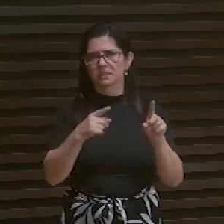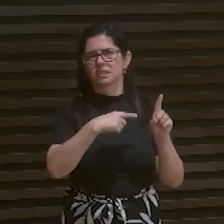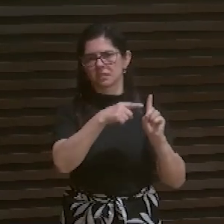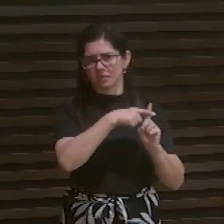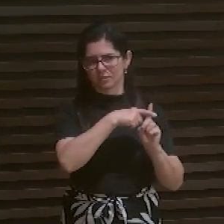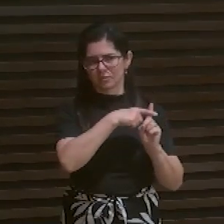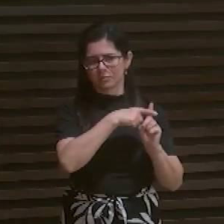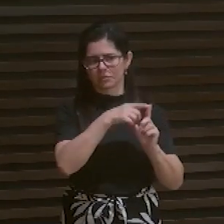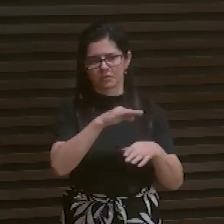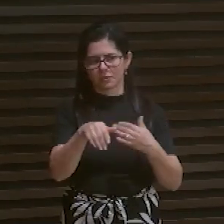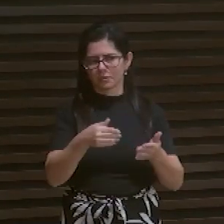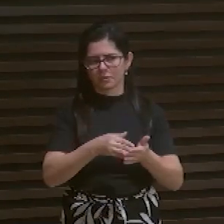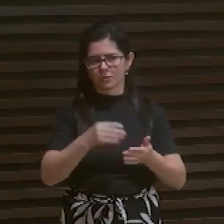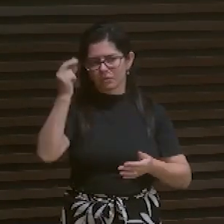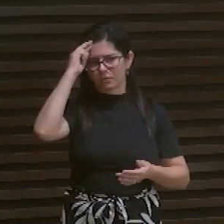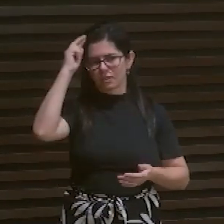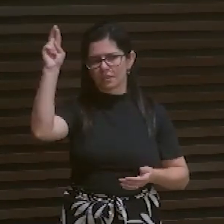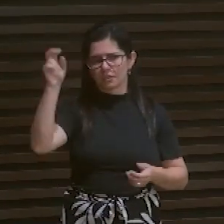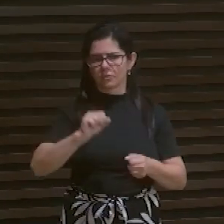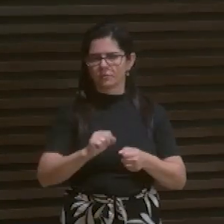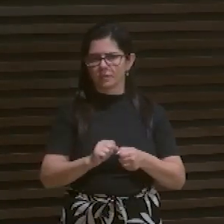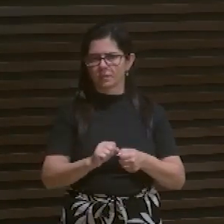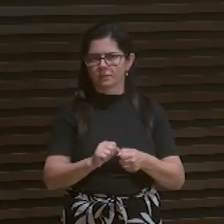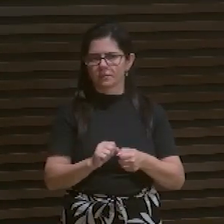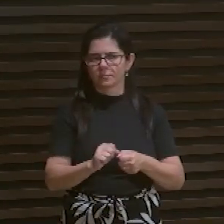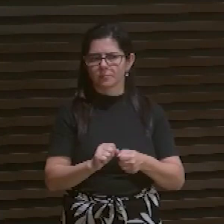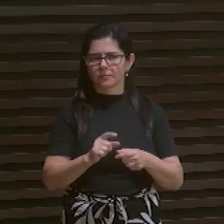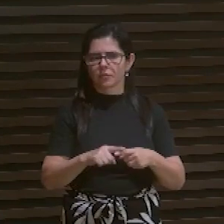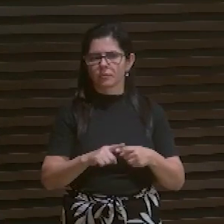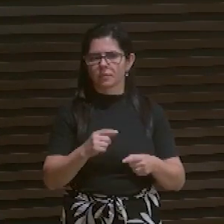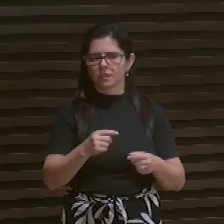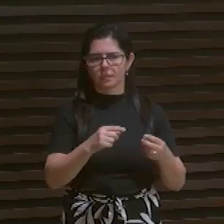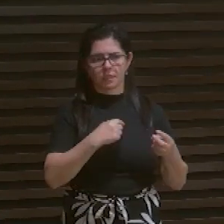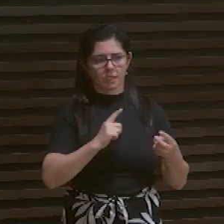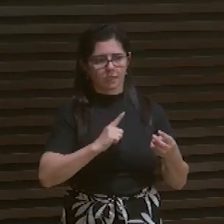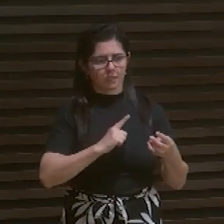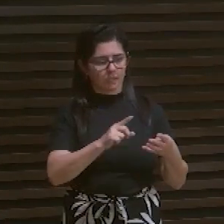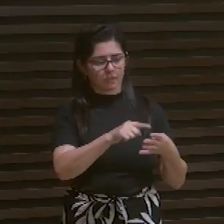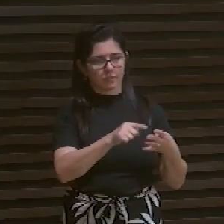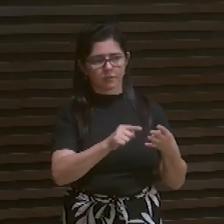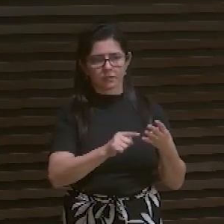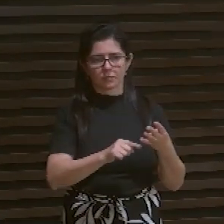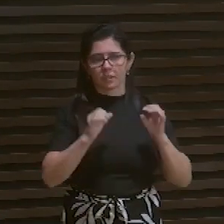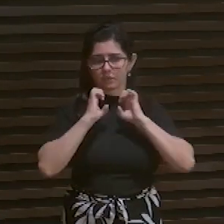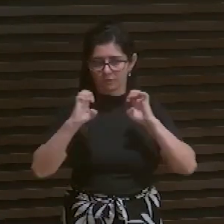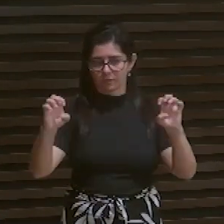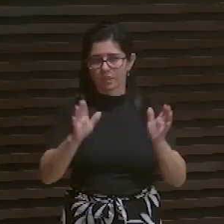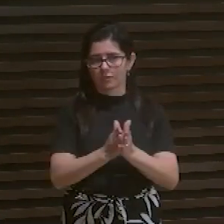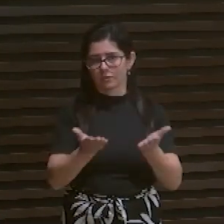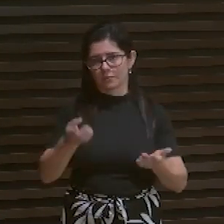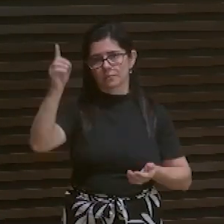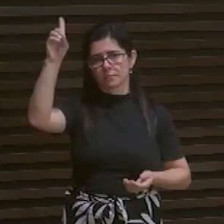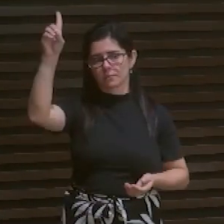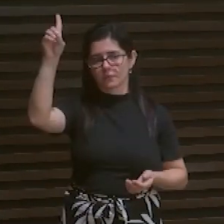fez para anunciar isso, porque temos 4 evangelhos na Bíblia, temos o Antigo Testamento inteiro apontando para o Senhor Jesus